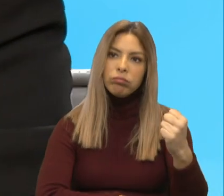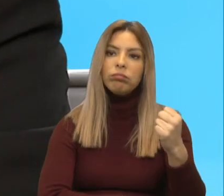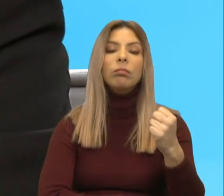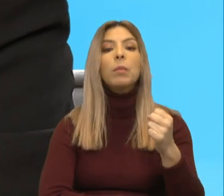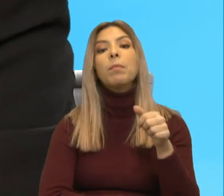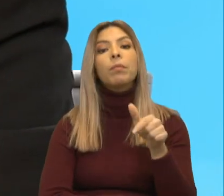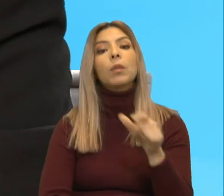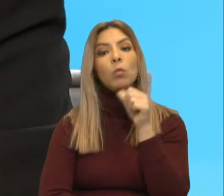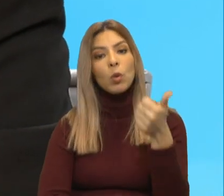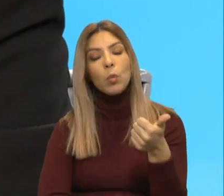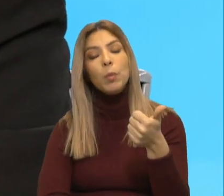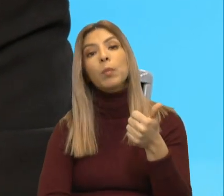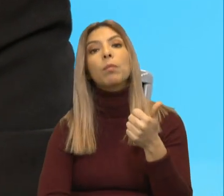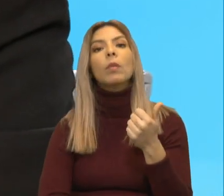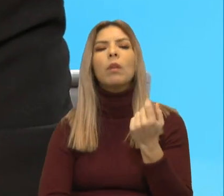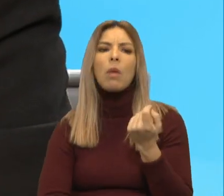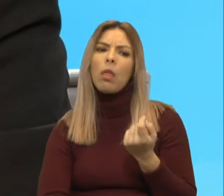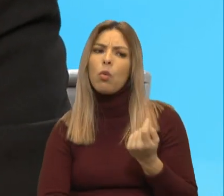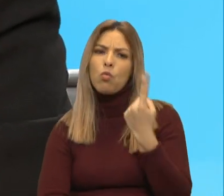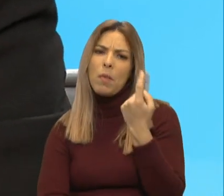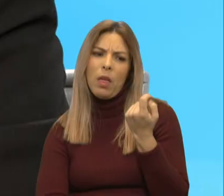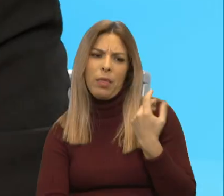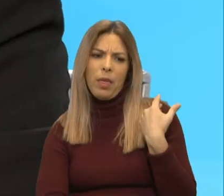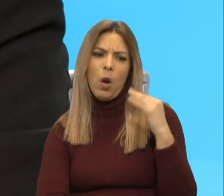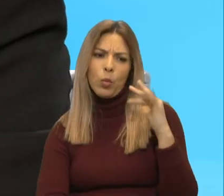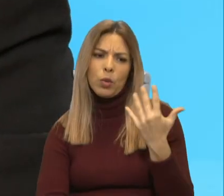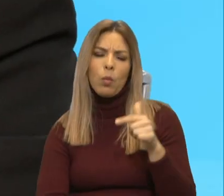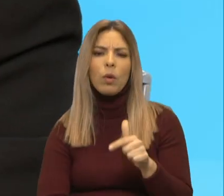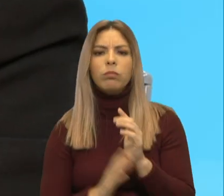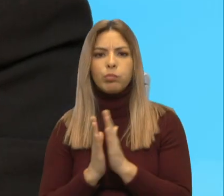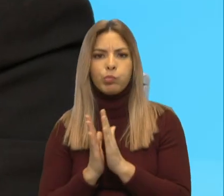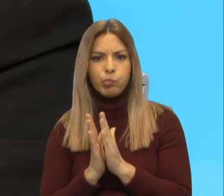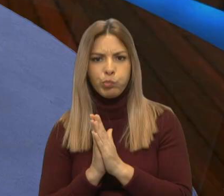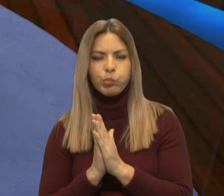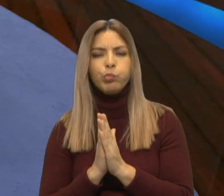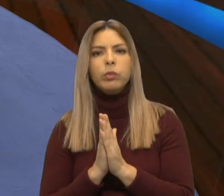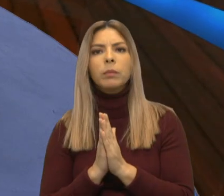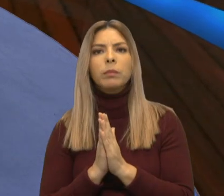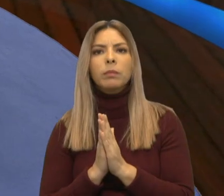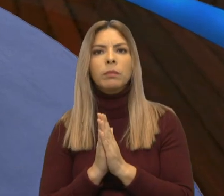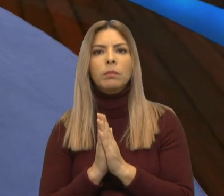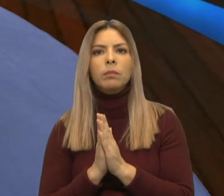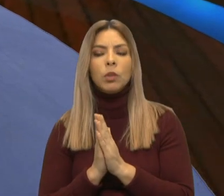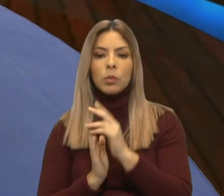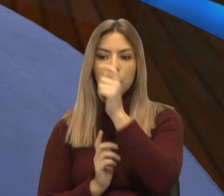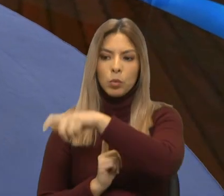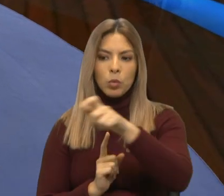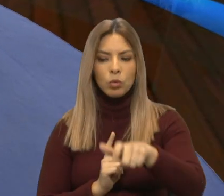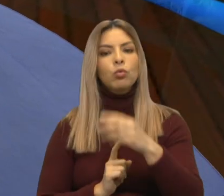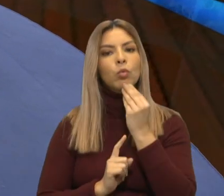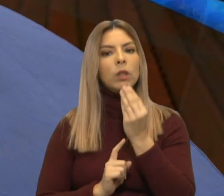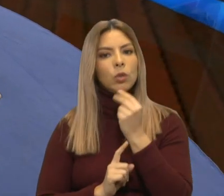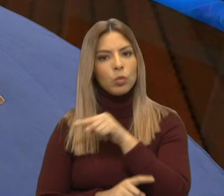causa mais recente, que iniciou em 2021 na Diocese de Tete, que são dois sacerdotes jesuítas,